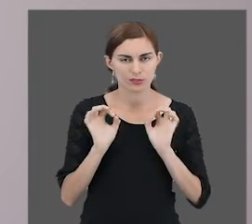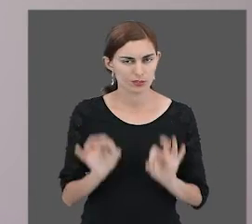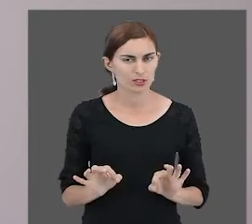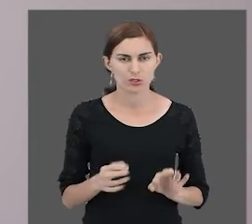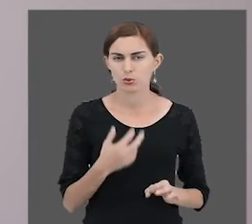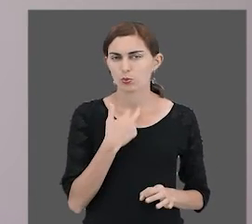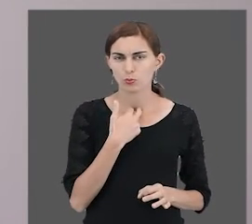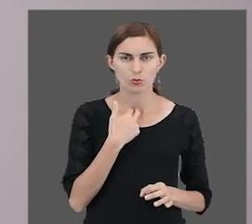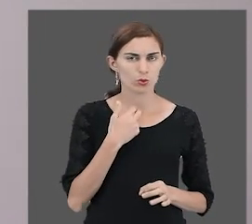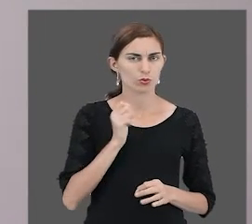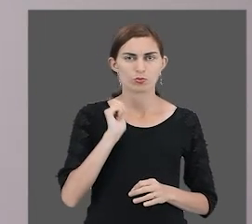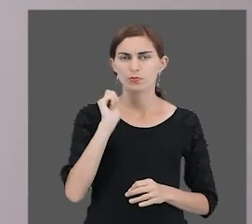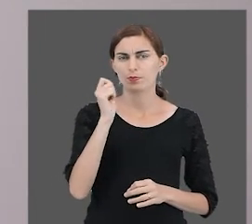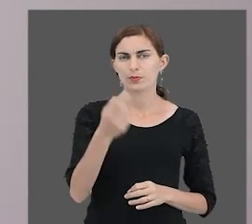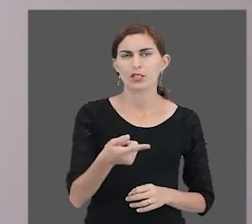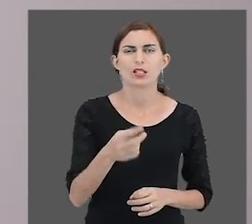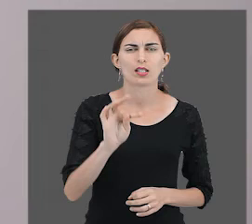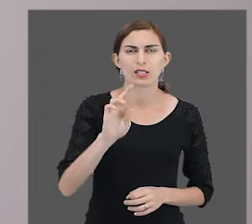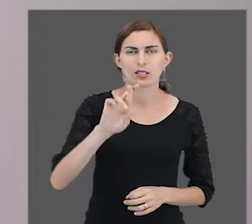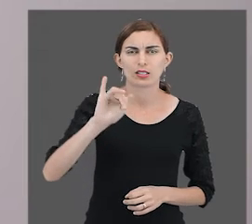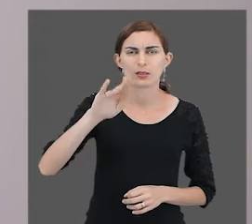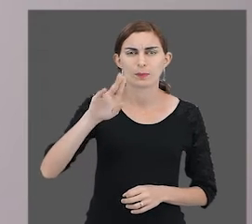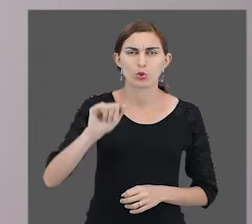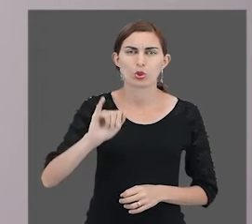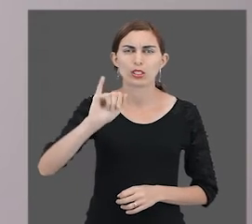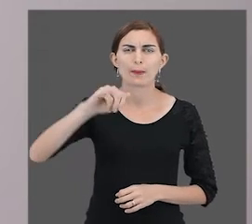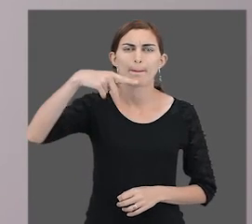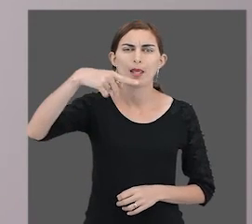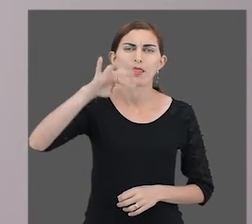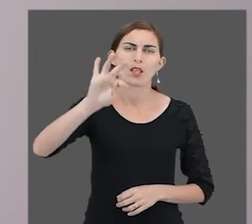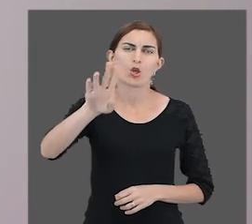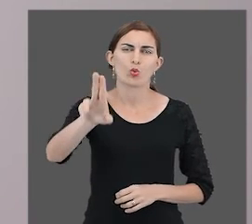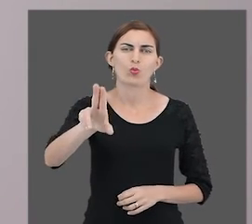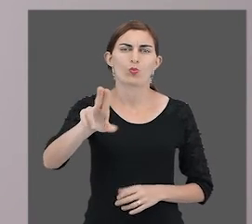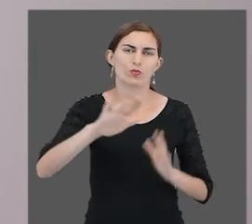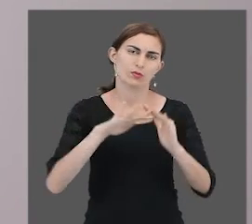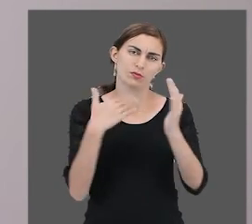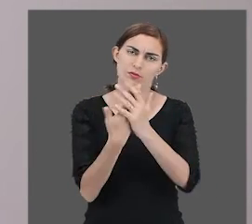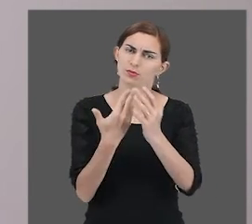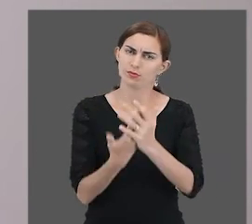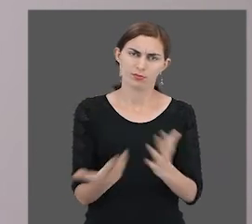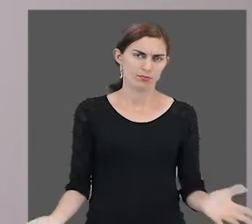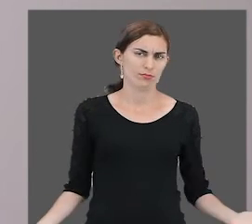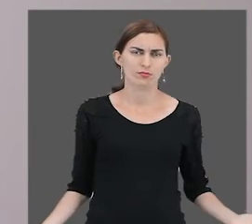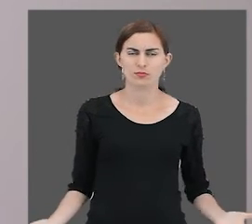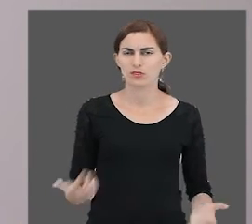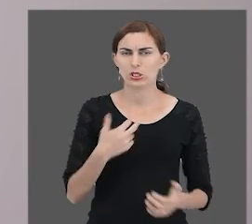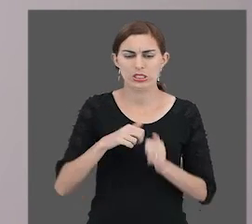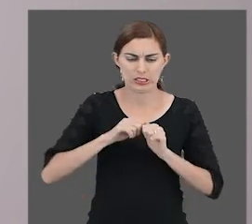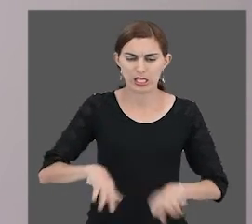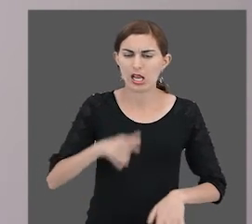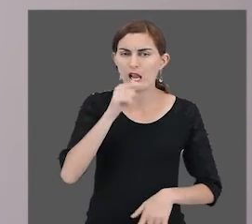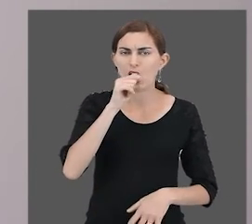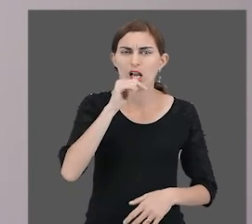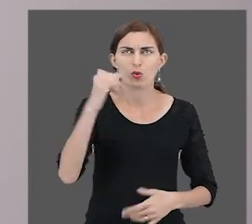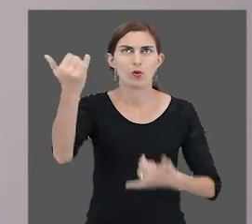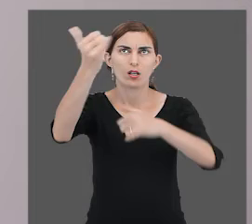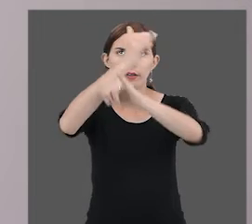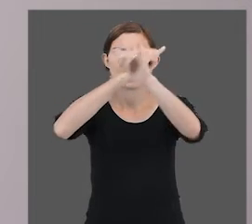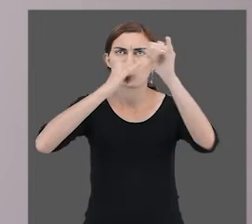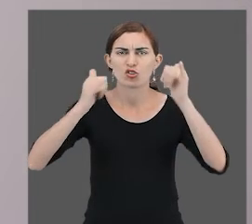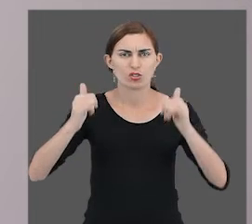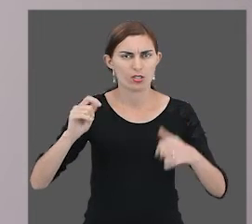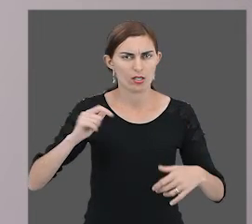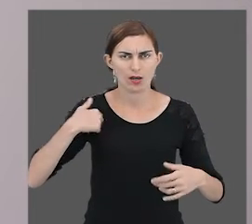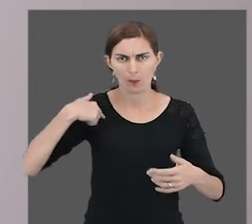Eu não posso pagar tributo, meu IPTU da minha escola, IPTU, despesa com água, com energia, eu não